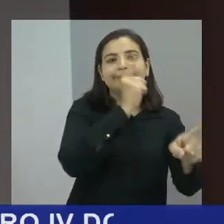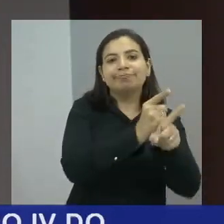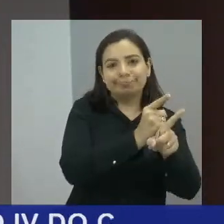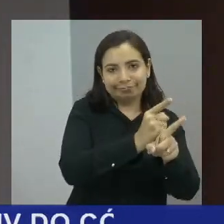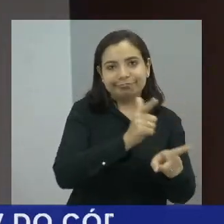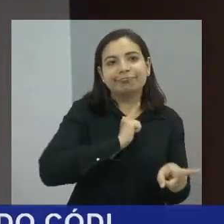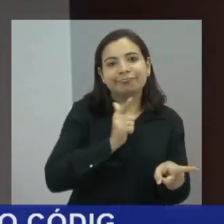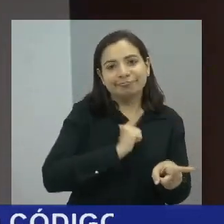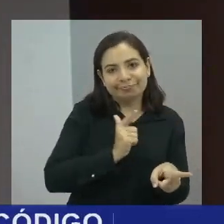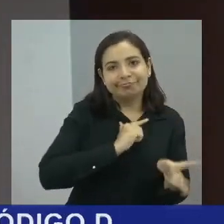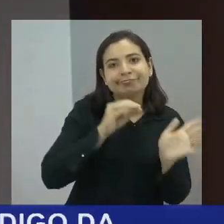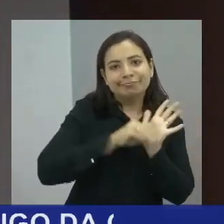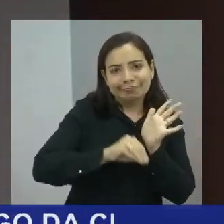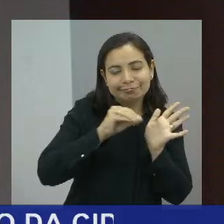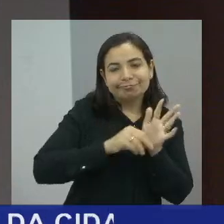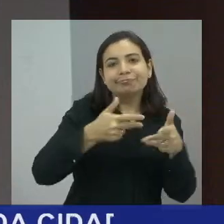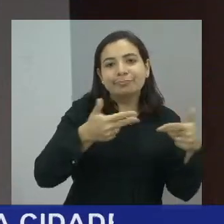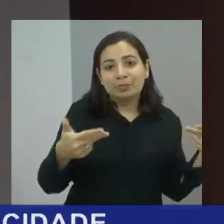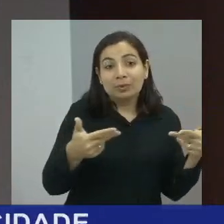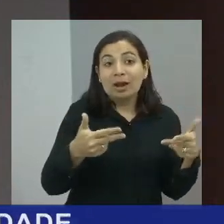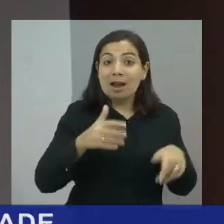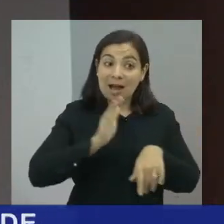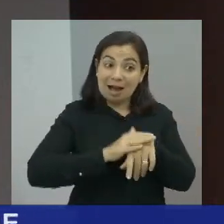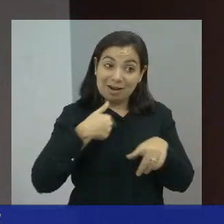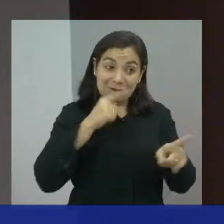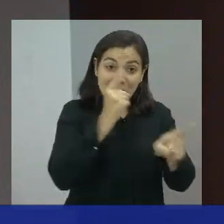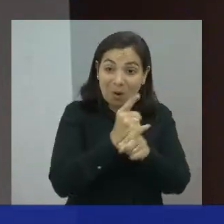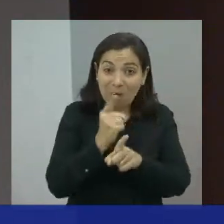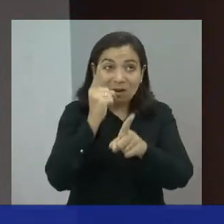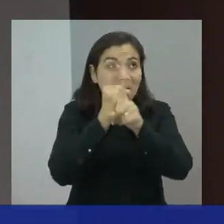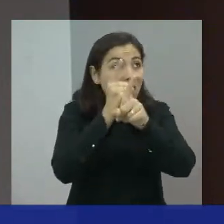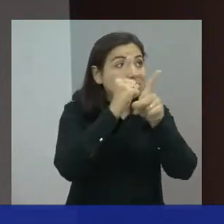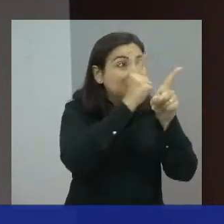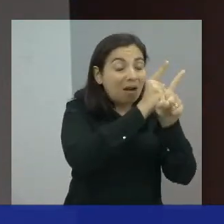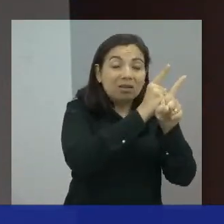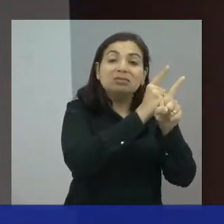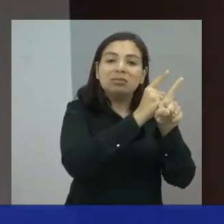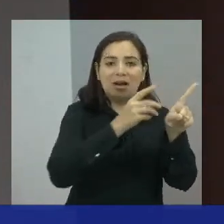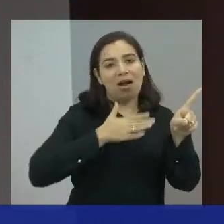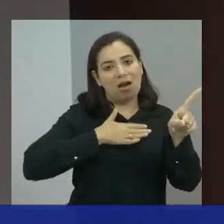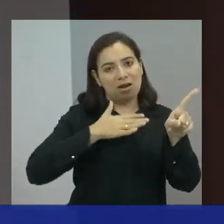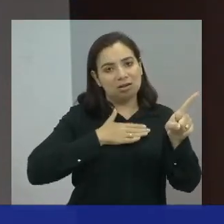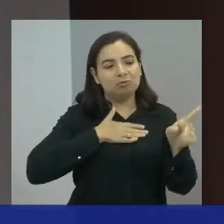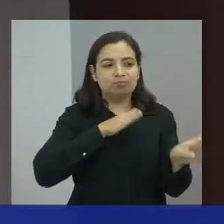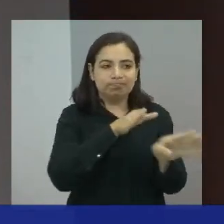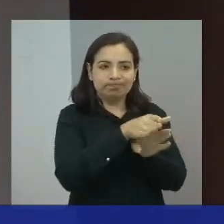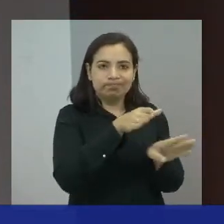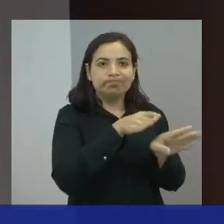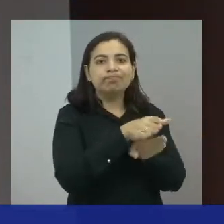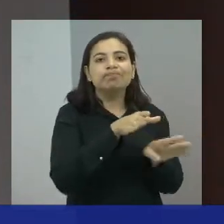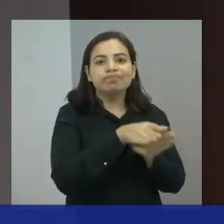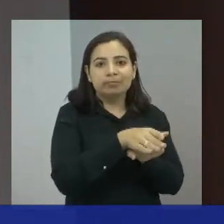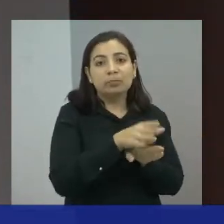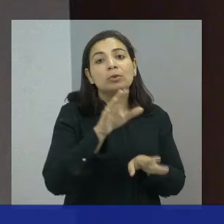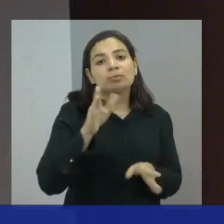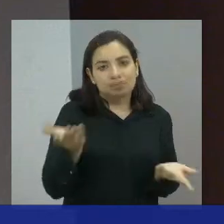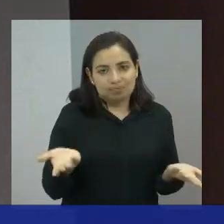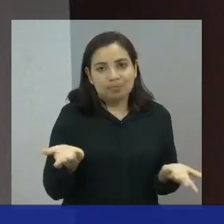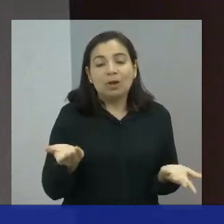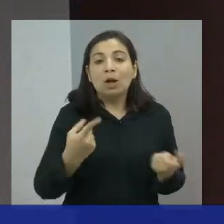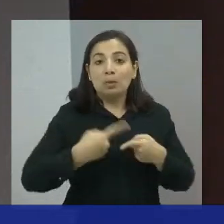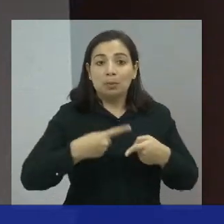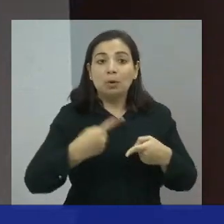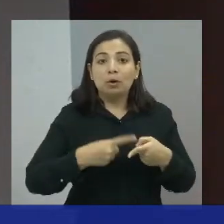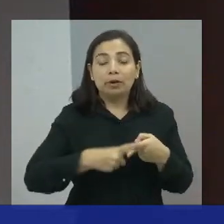encontra uma irregularidade, ele toma uma providência. Afinal de contas, ele está atendendo a uma denúncia, ele está atendendo